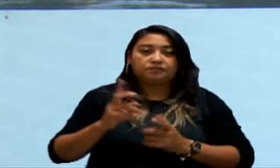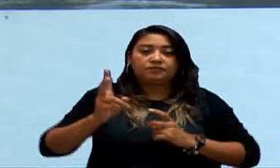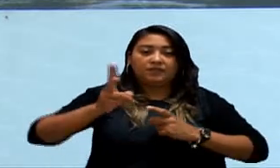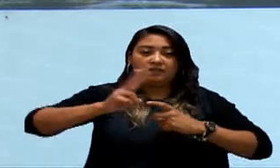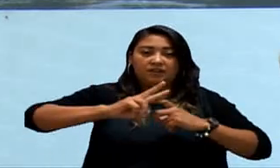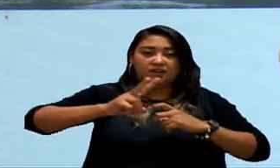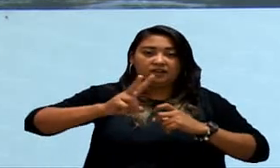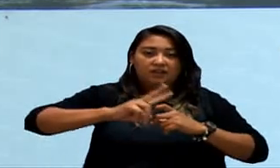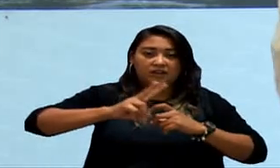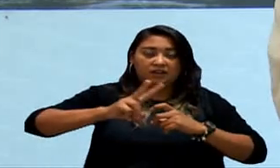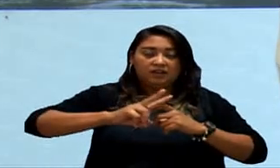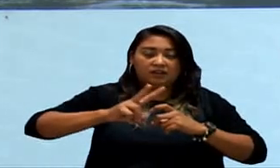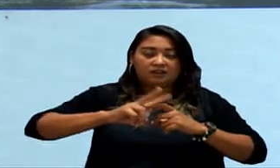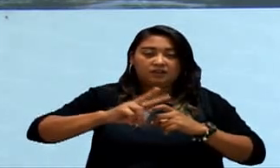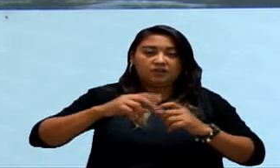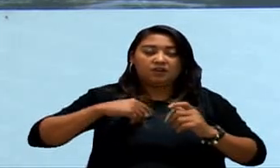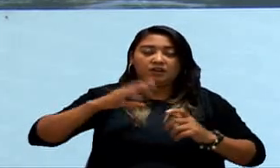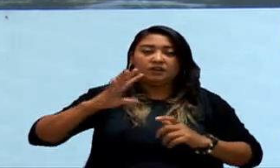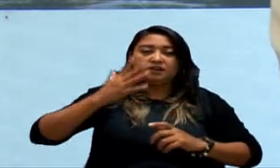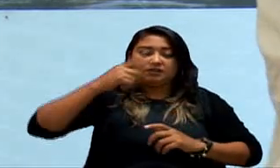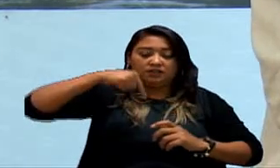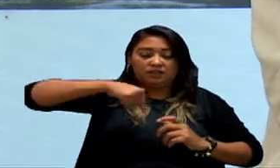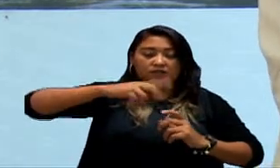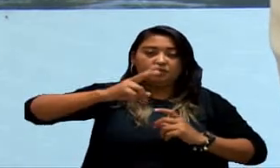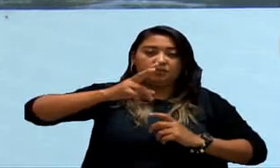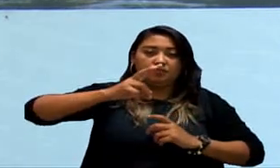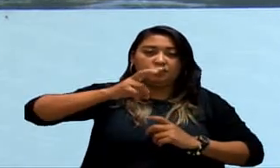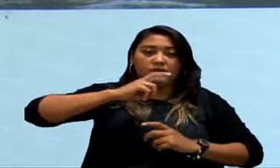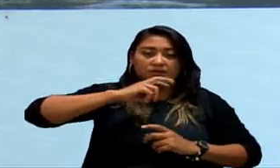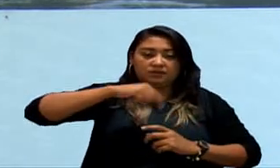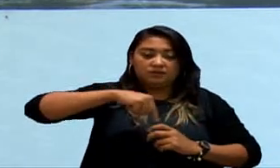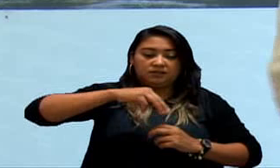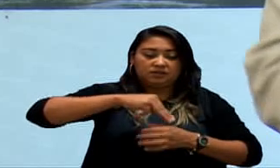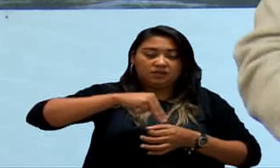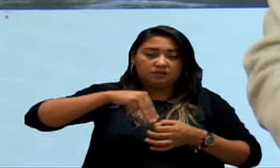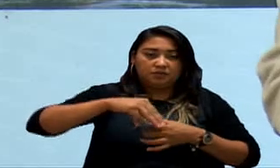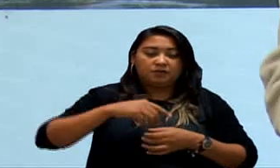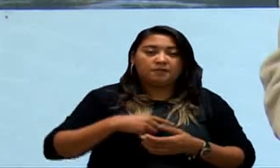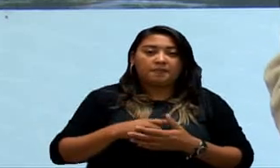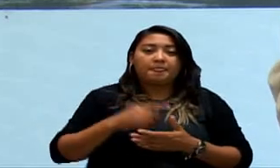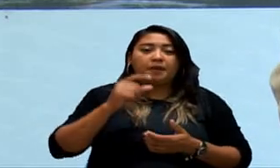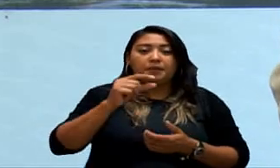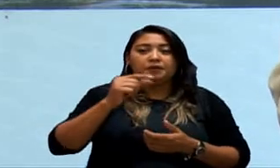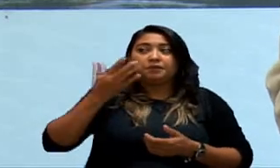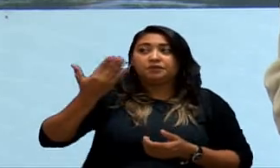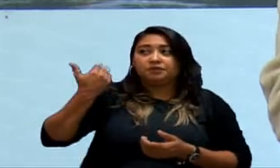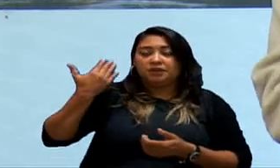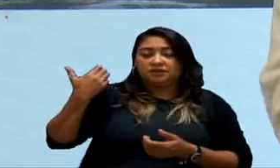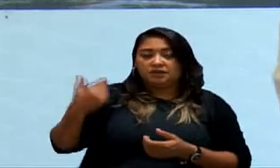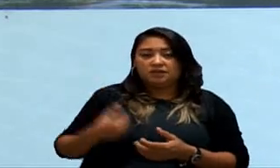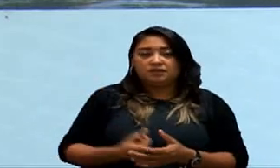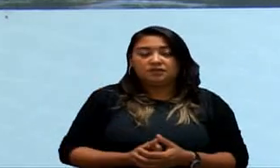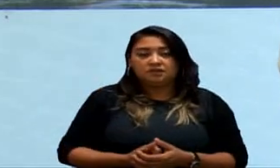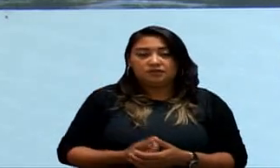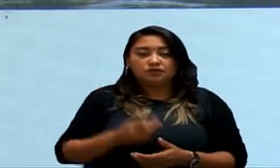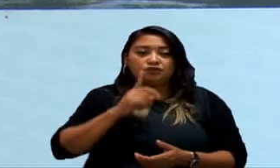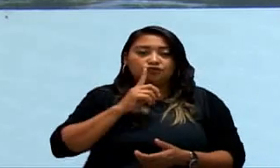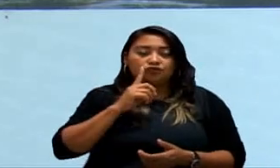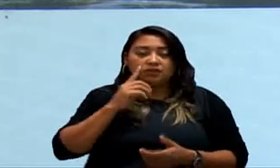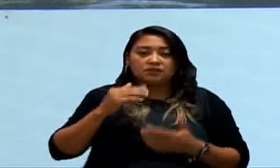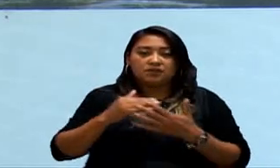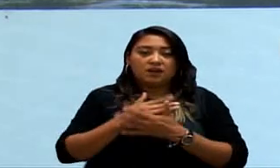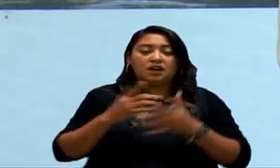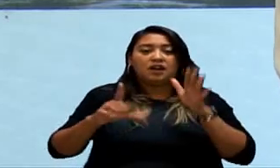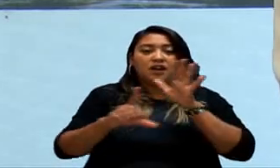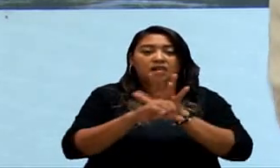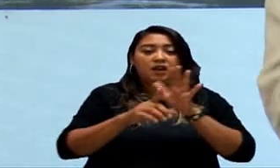veterinário acontecer no nosso município. Foi, poucos dias atrás, a lei